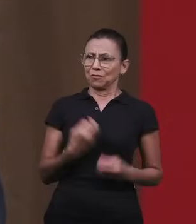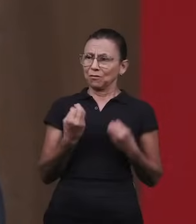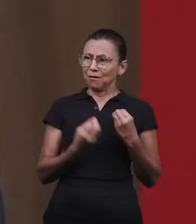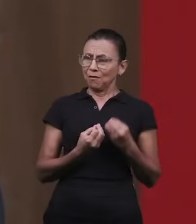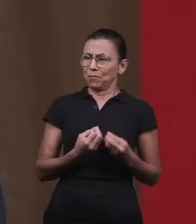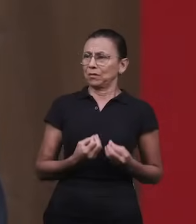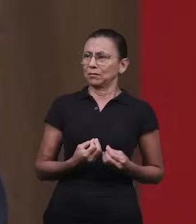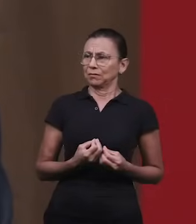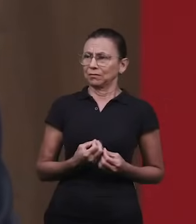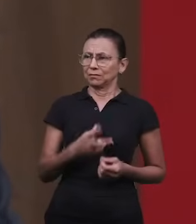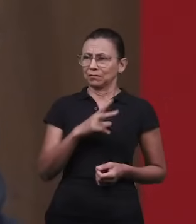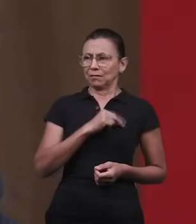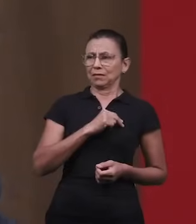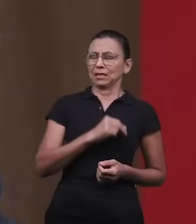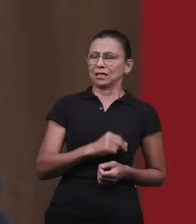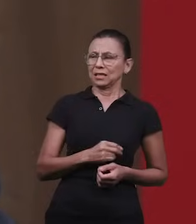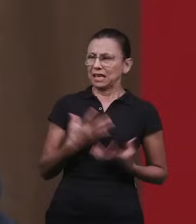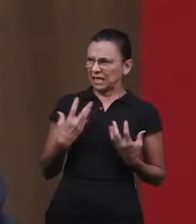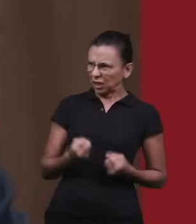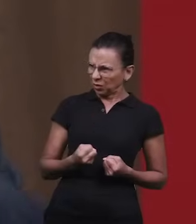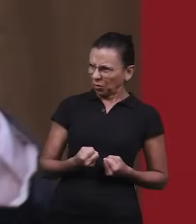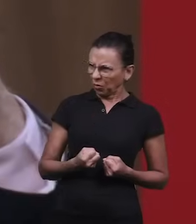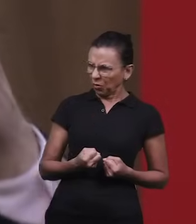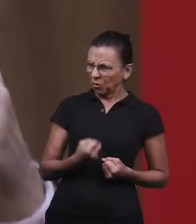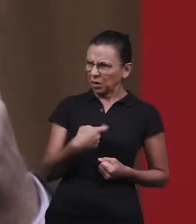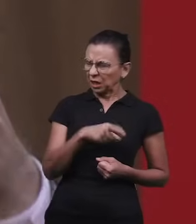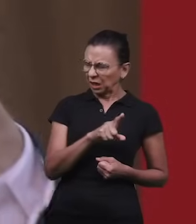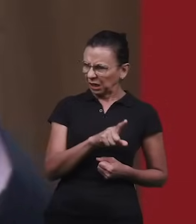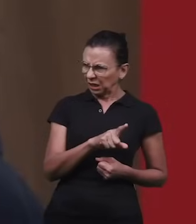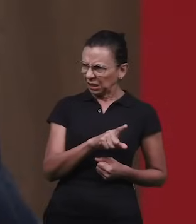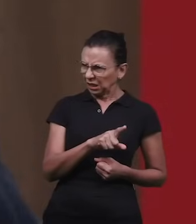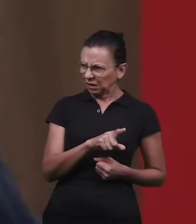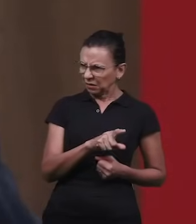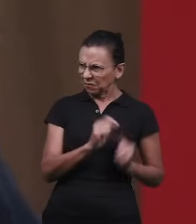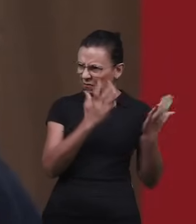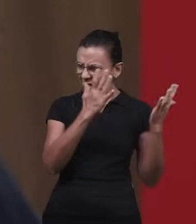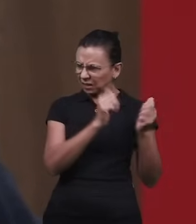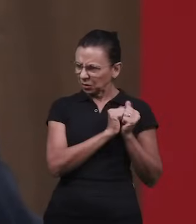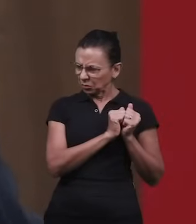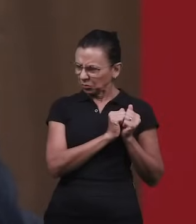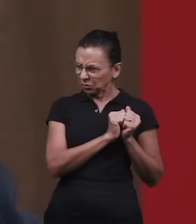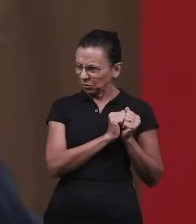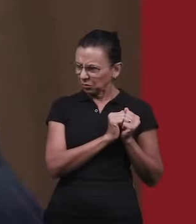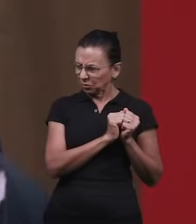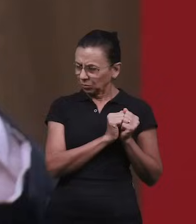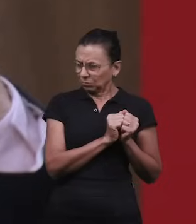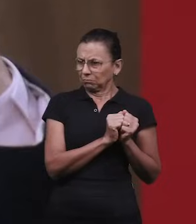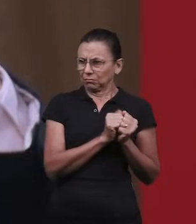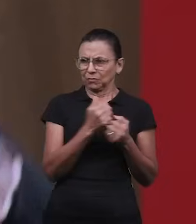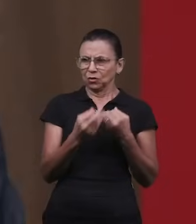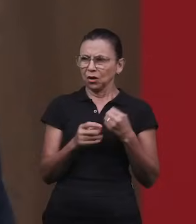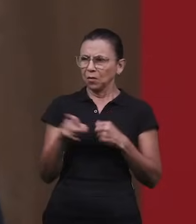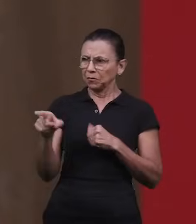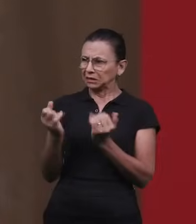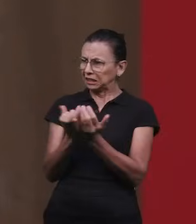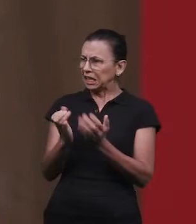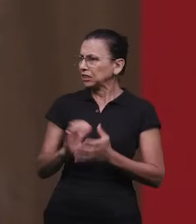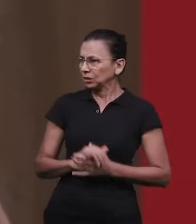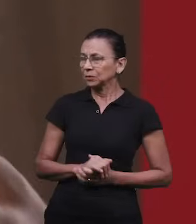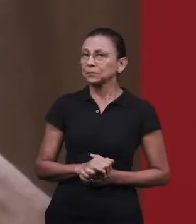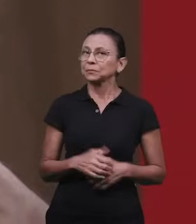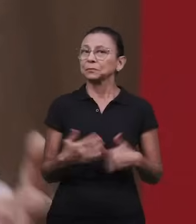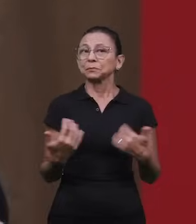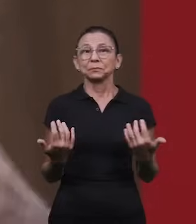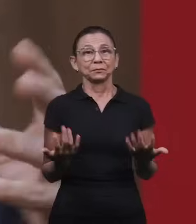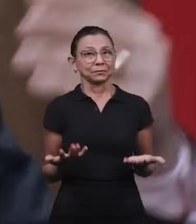sim. Mas como eu disse não, ela ficou em paz, a pessoa ficou em paz, o familiar ficou em paz, porque já esperava aquela resposta.